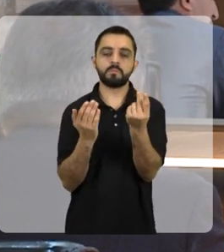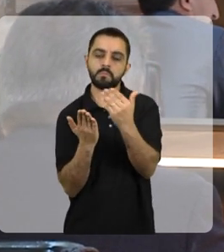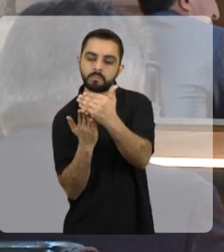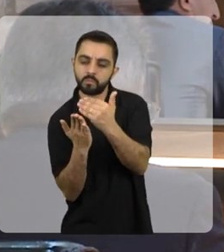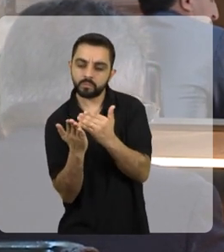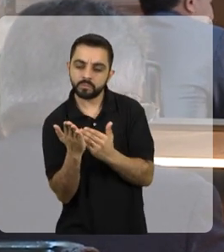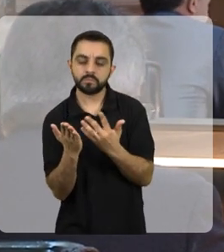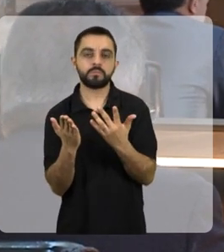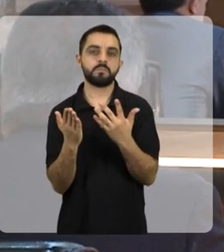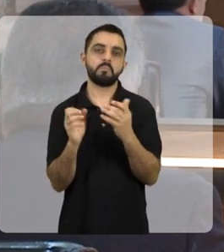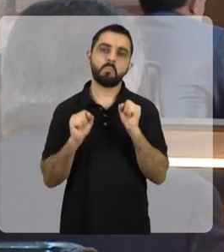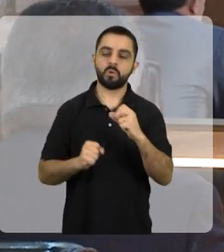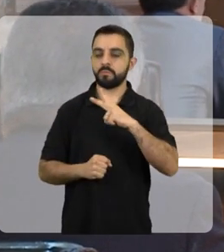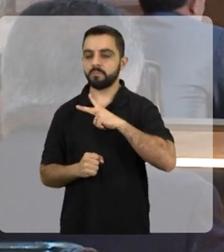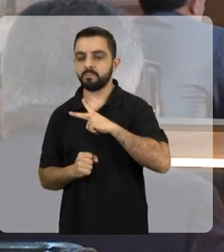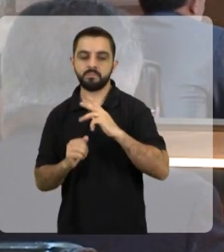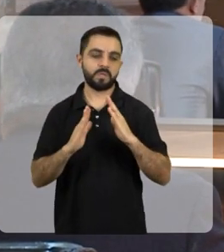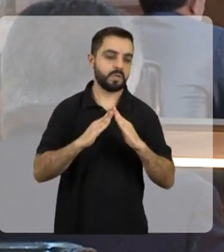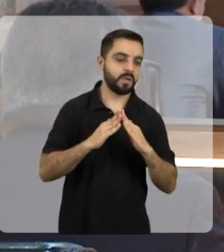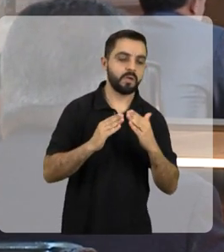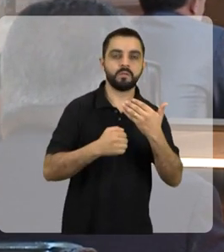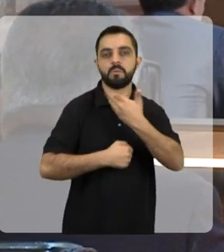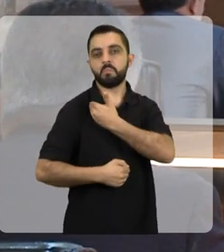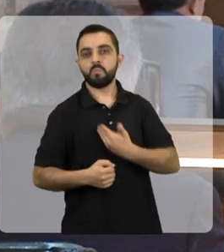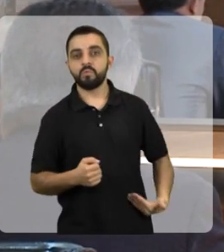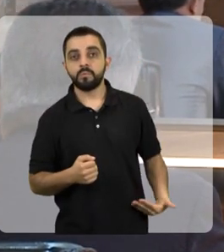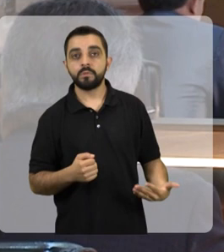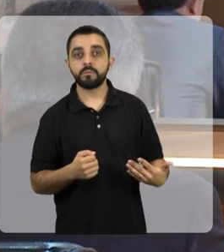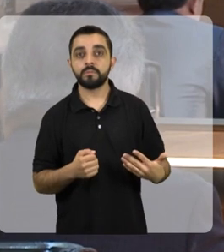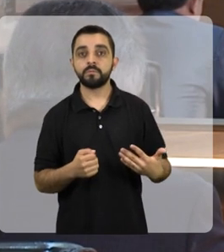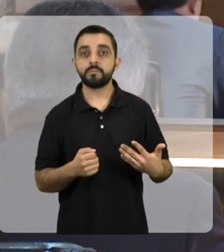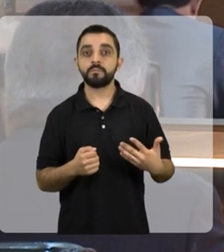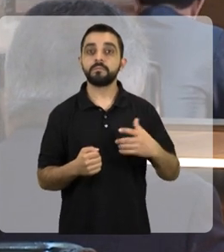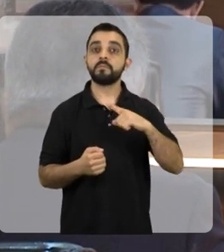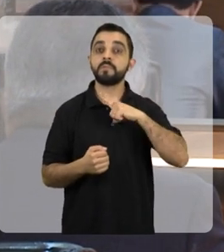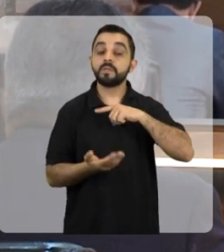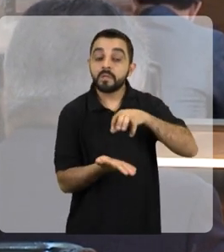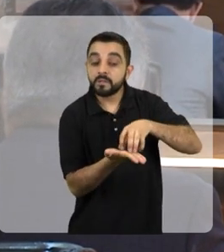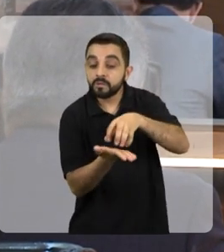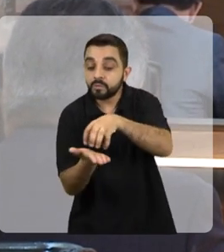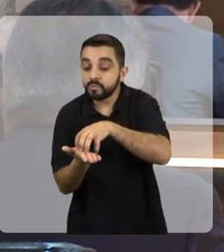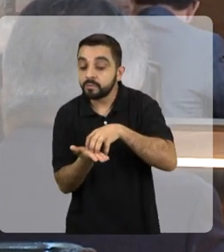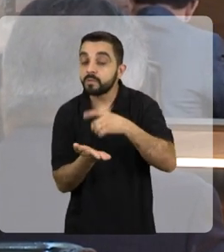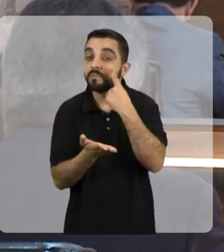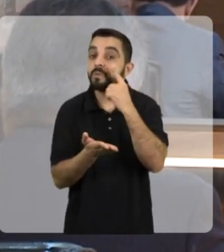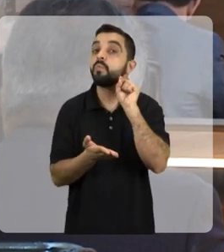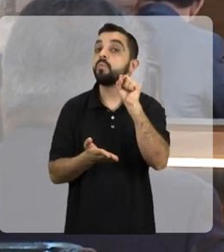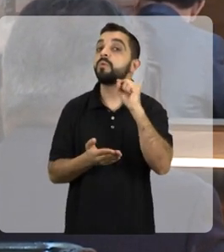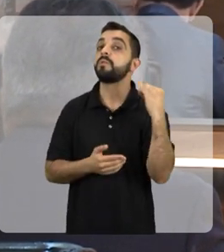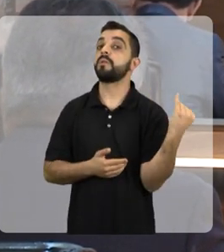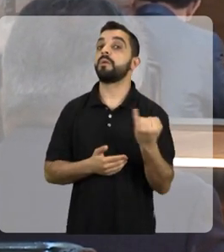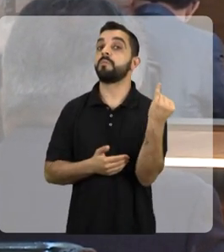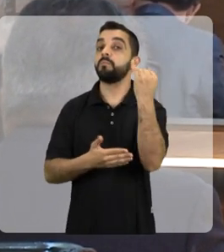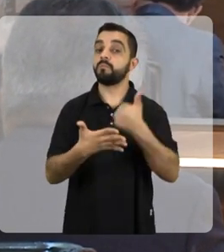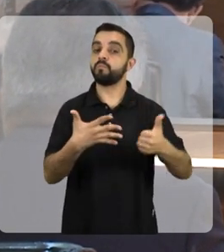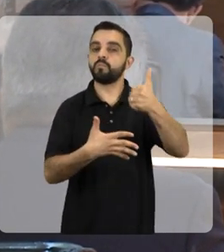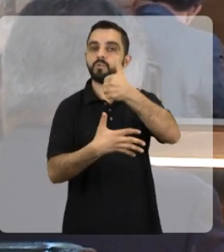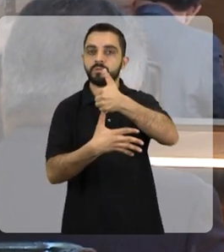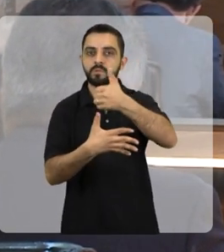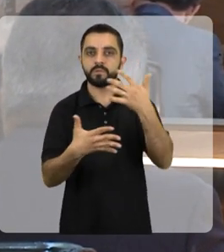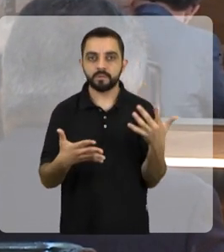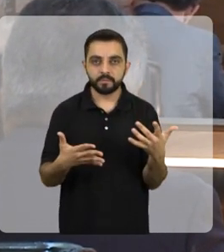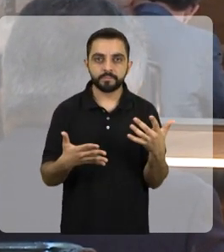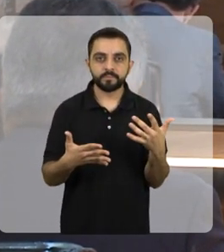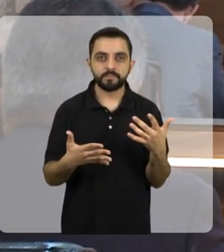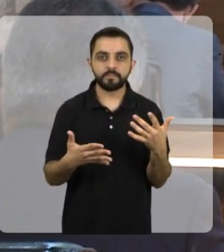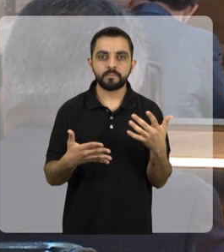seja público ou doméstico, o estabelecimento de prioridades é fundamental. O ministro da Educação tem feito muitas metáforas com